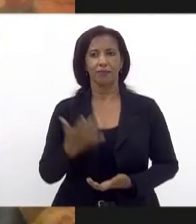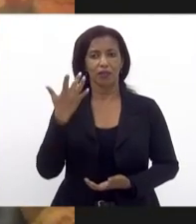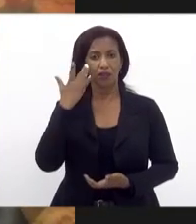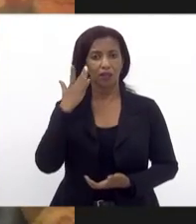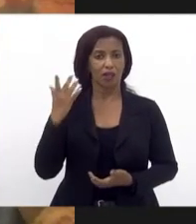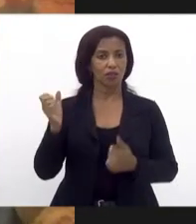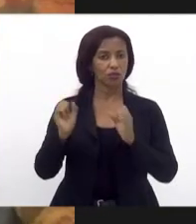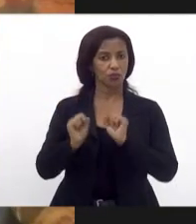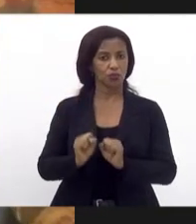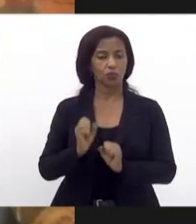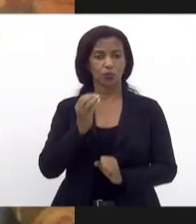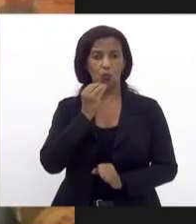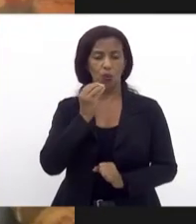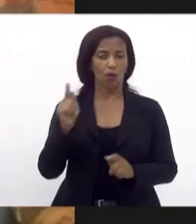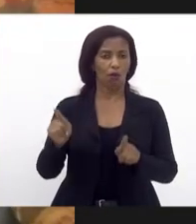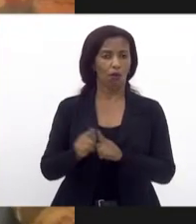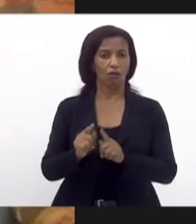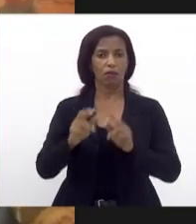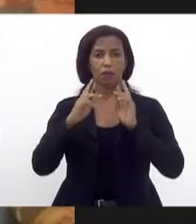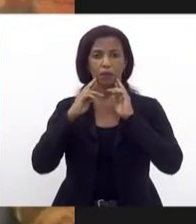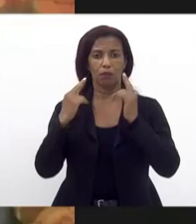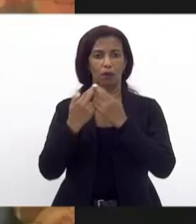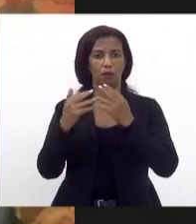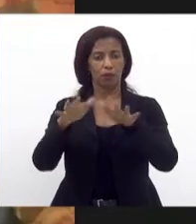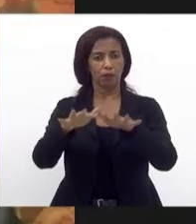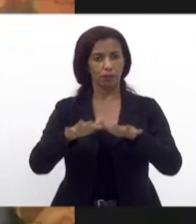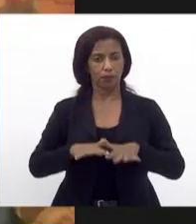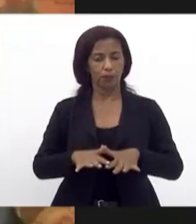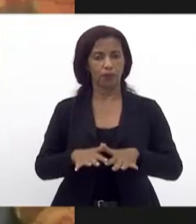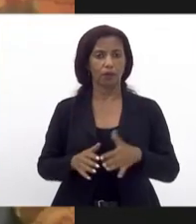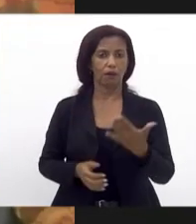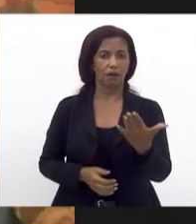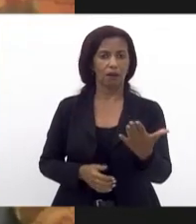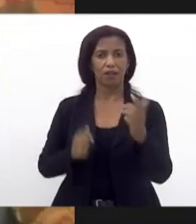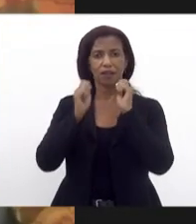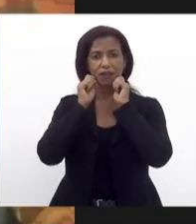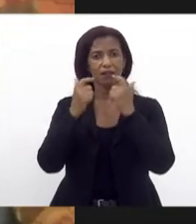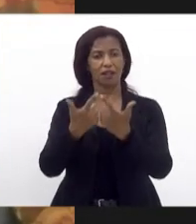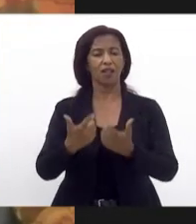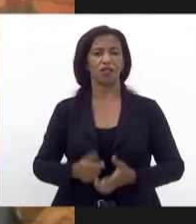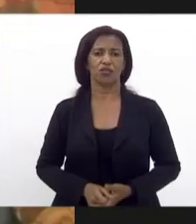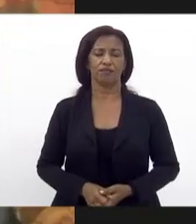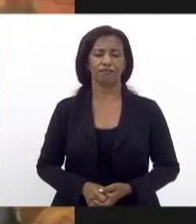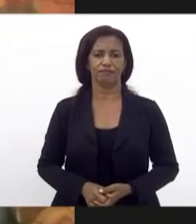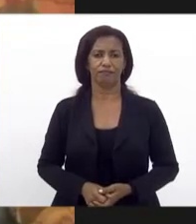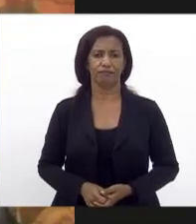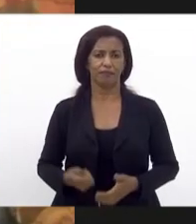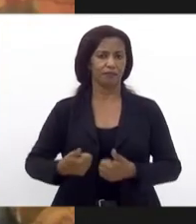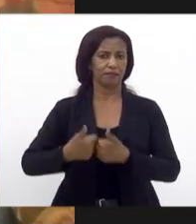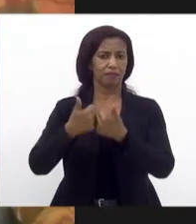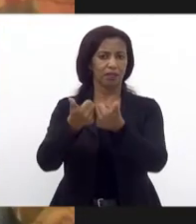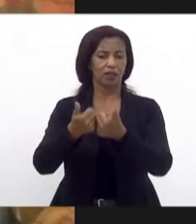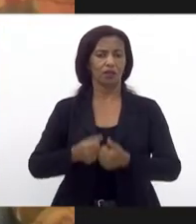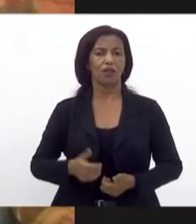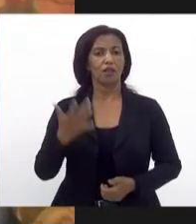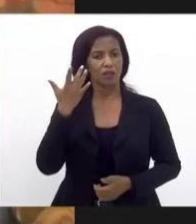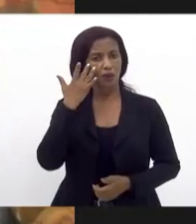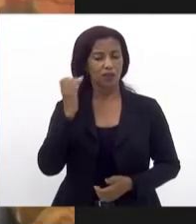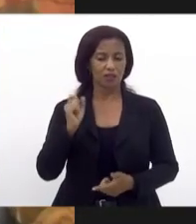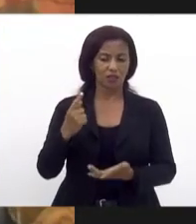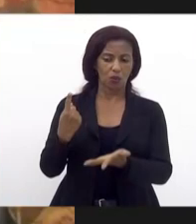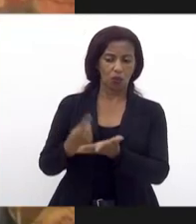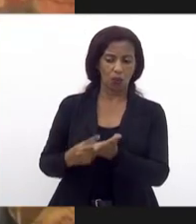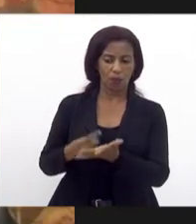gente poderia, talvez, fazer também uma audiência pública aí na Alerj. Queria deixar essa sugestão. Acho que se a gente